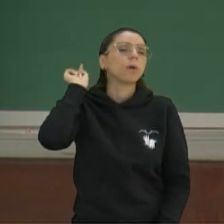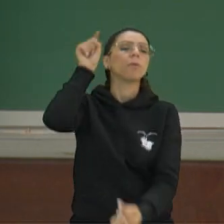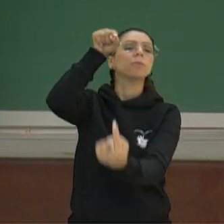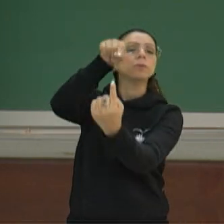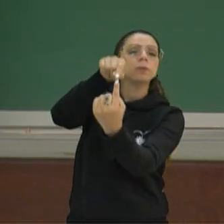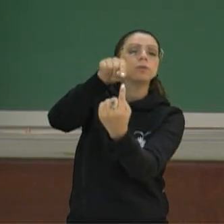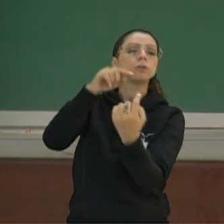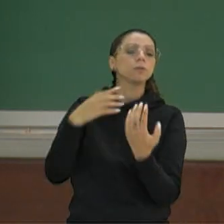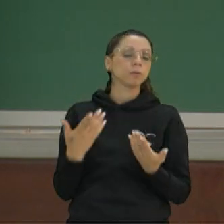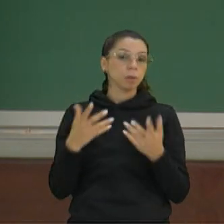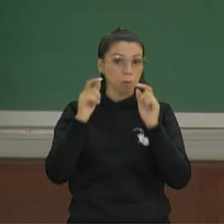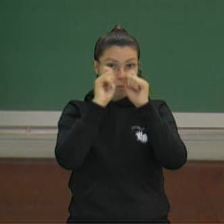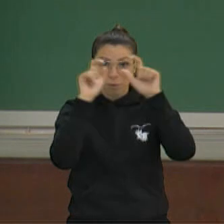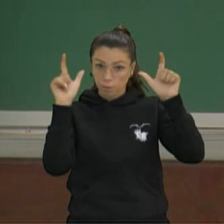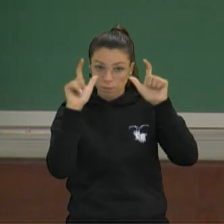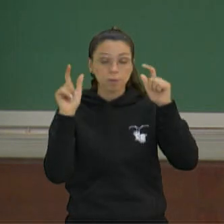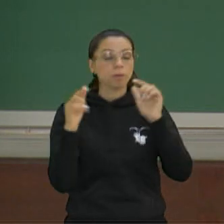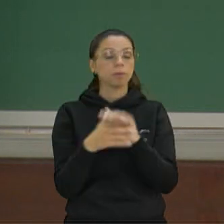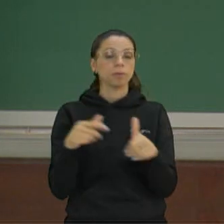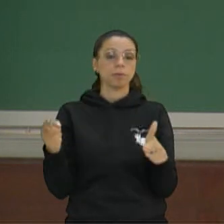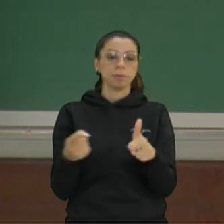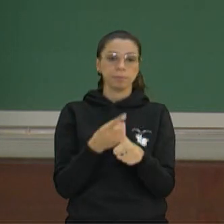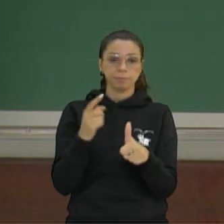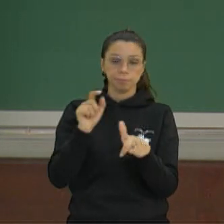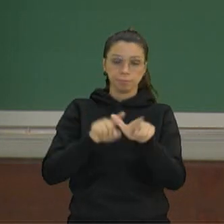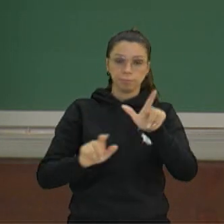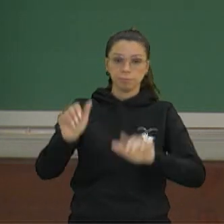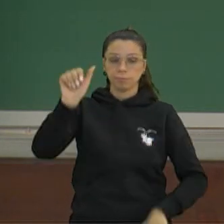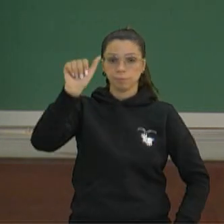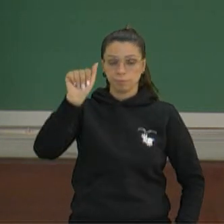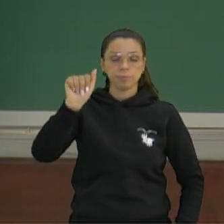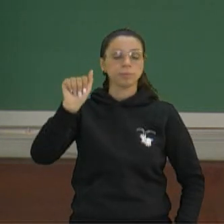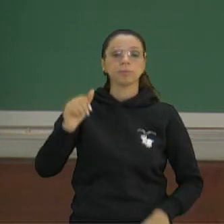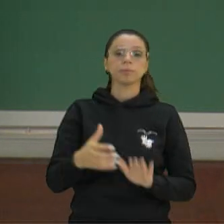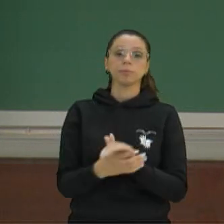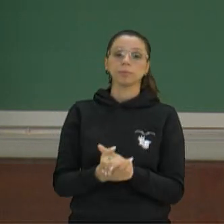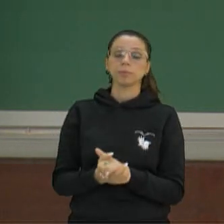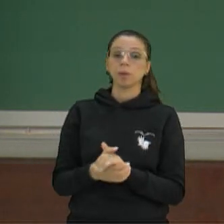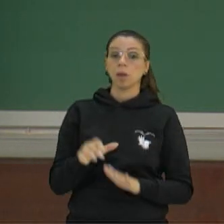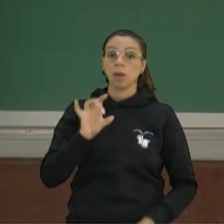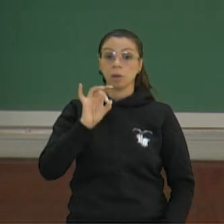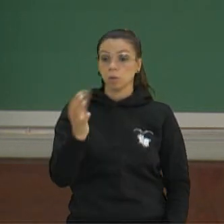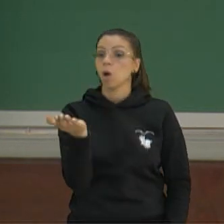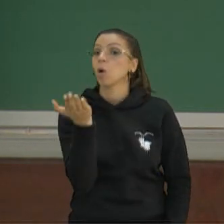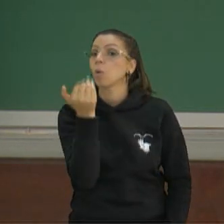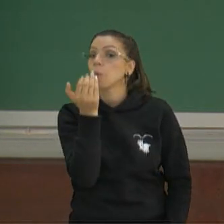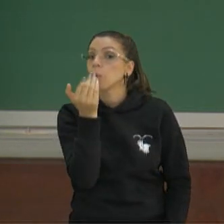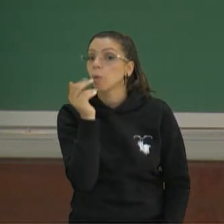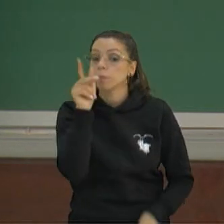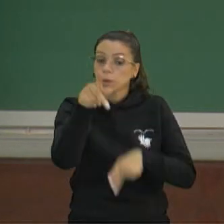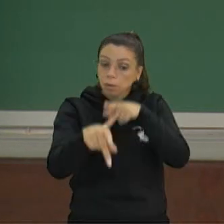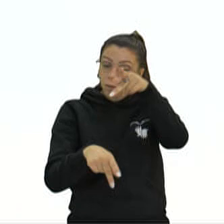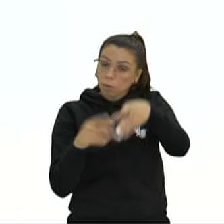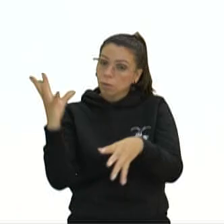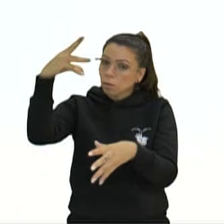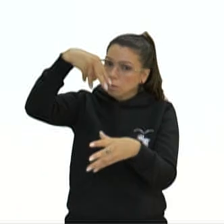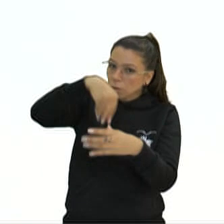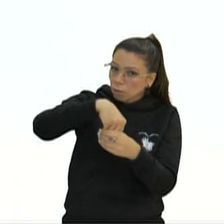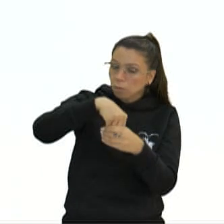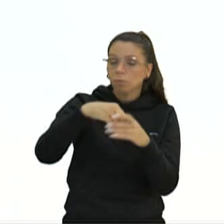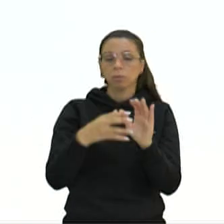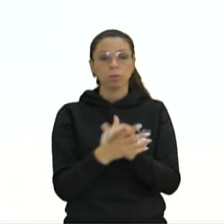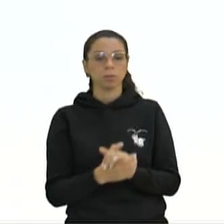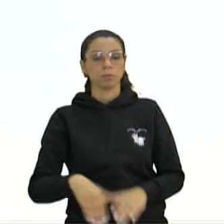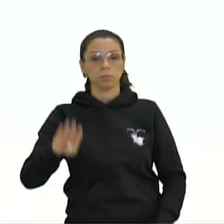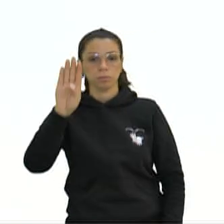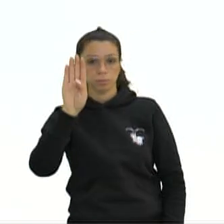Então vamos prestar bem atenção. Alternativa A, apenas suprir alimentos para a população interna. Alternativa